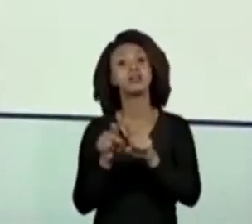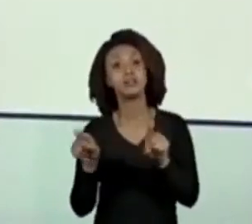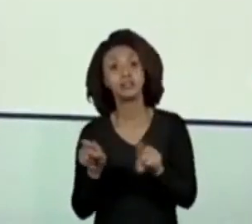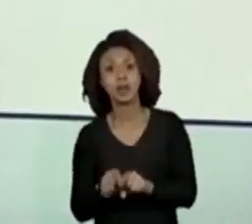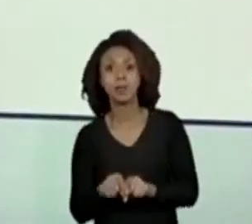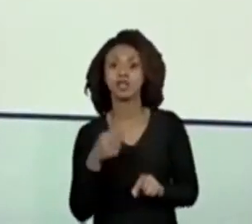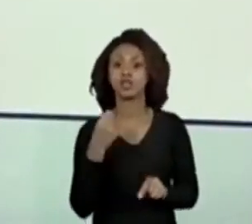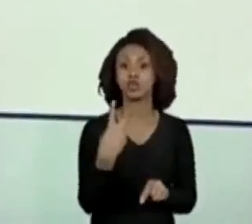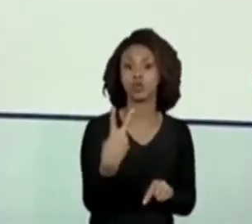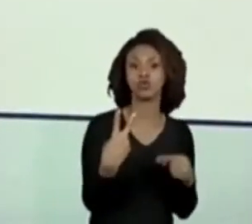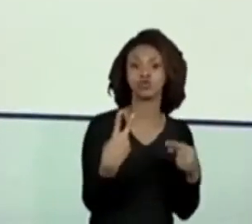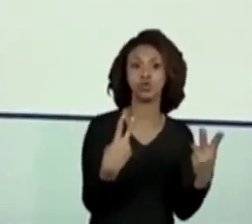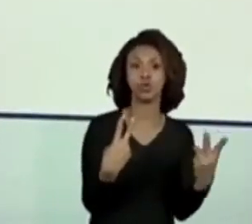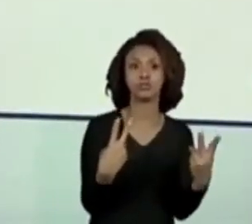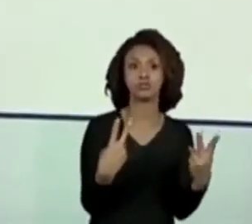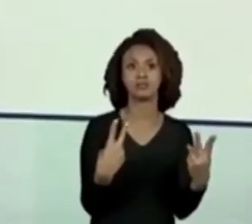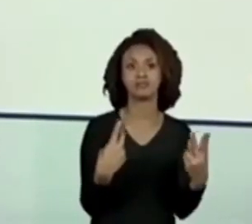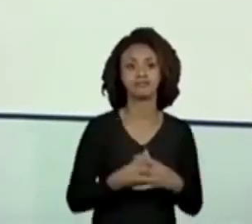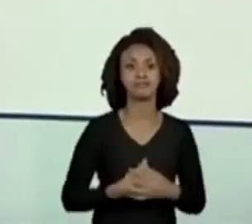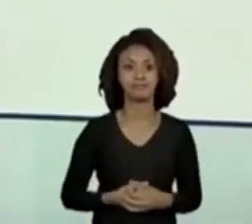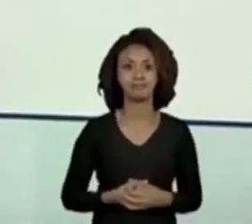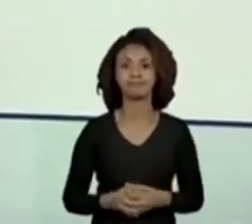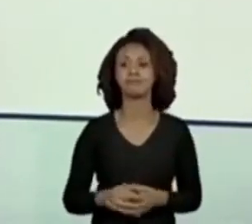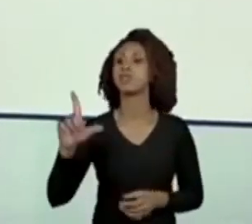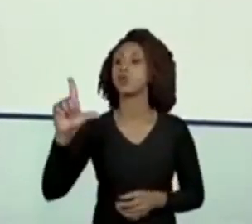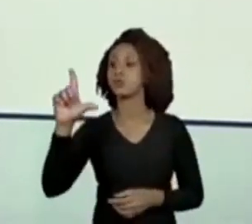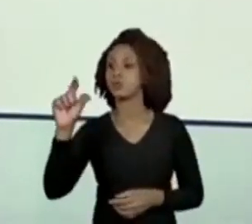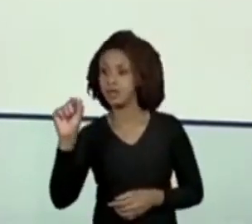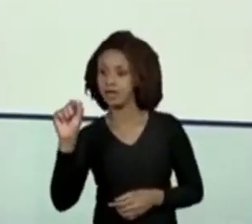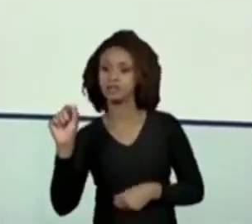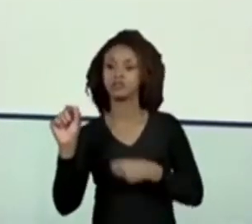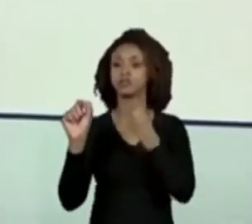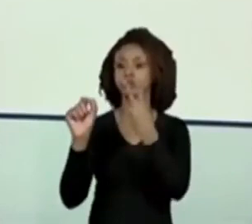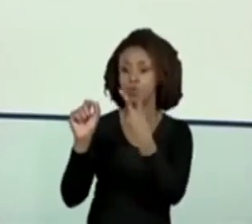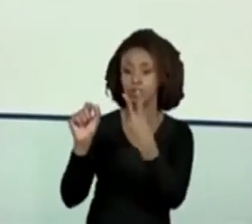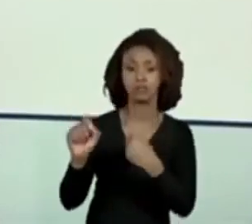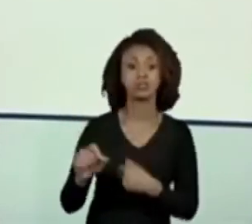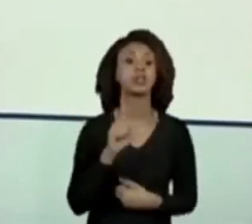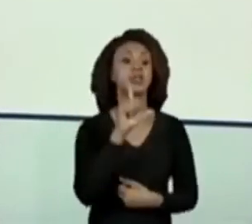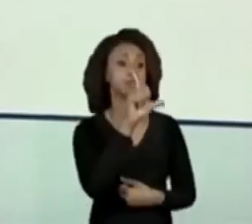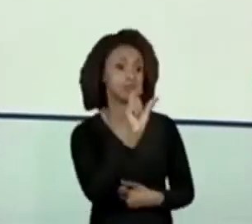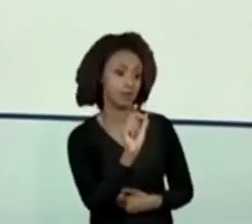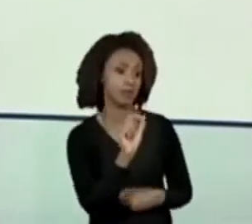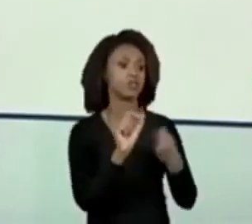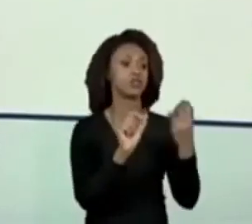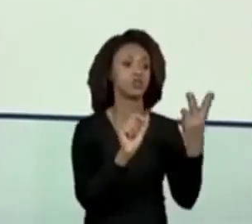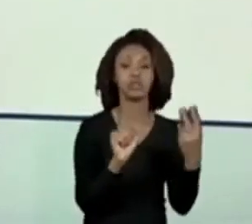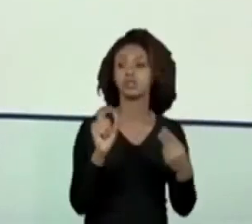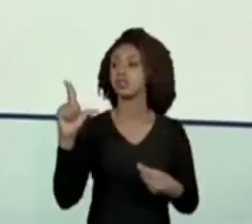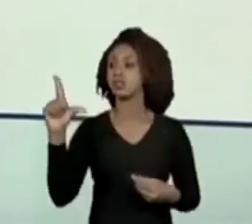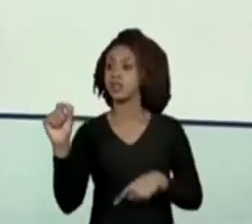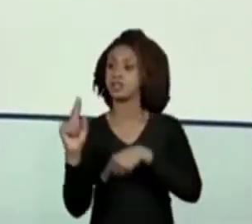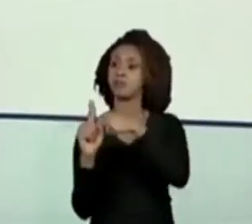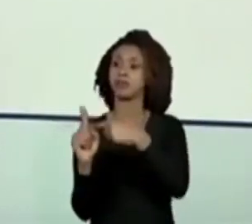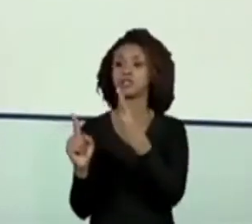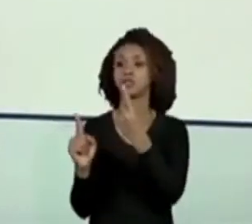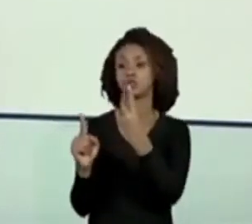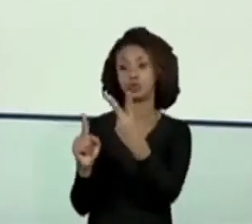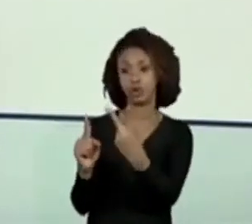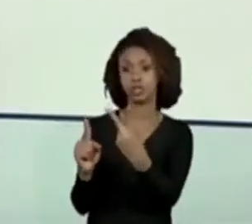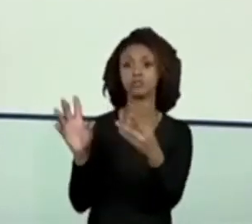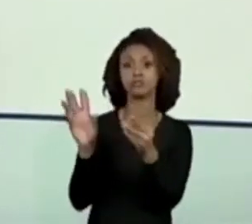A primeira vez e a segunda vez. 10 mais 2, 12. 10 mais